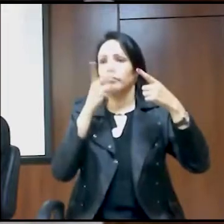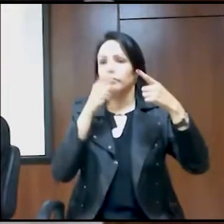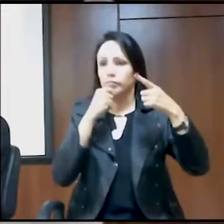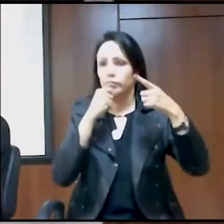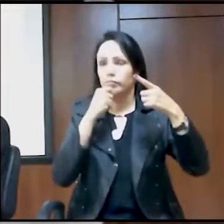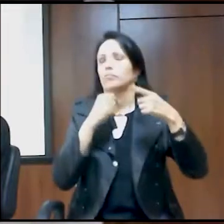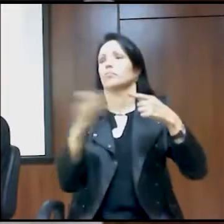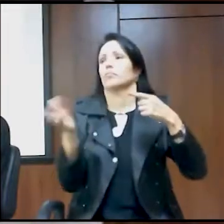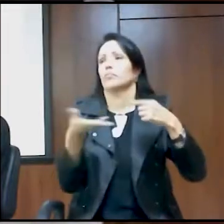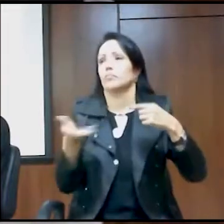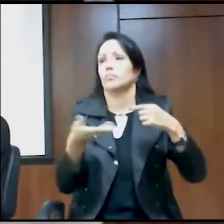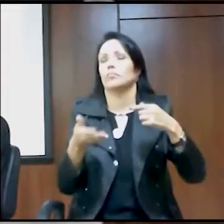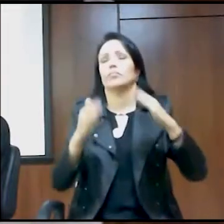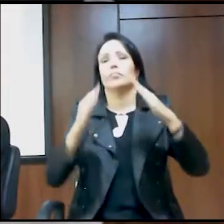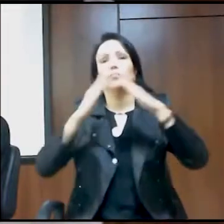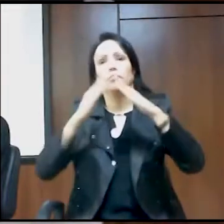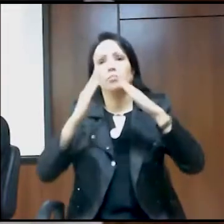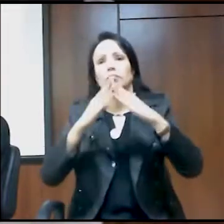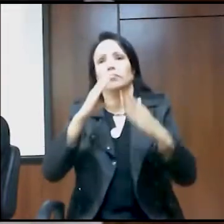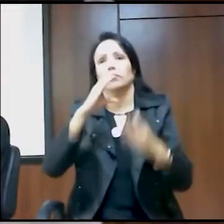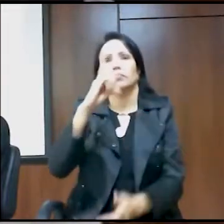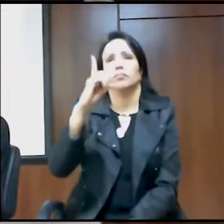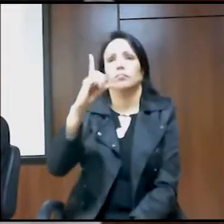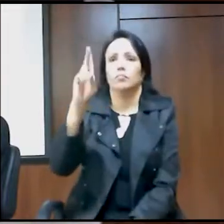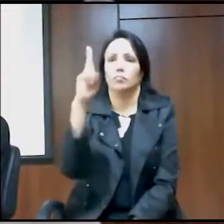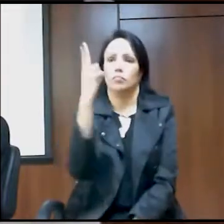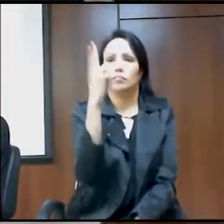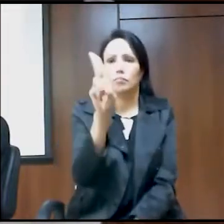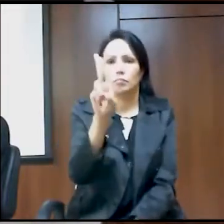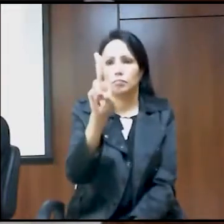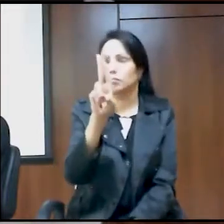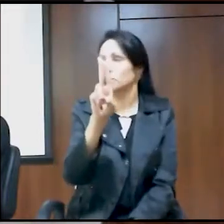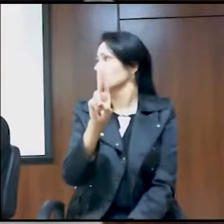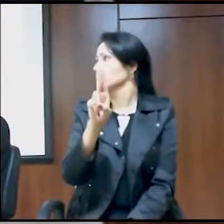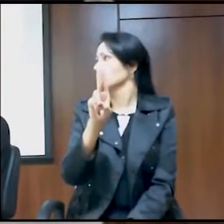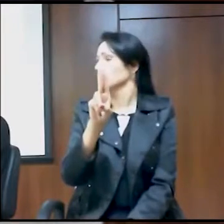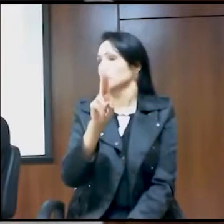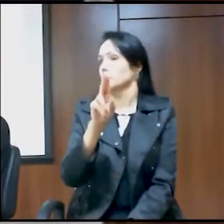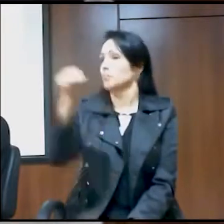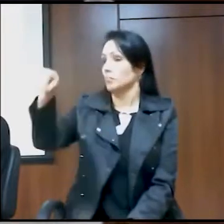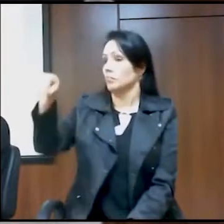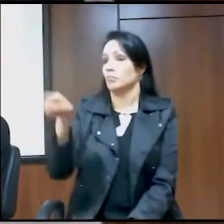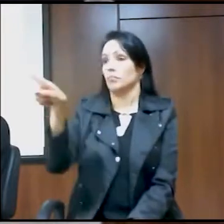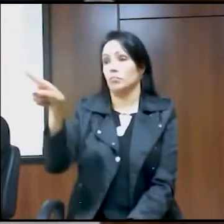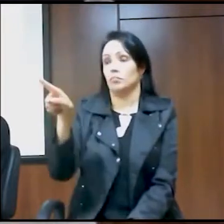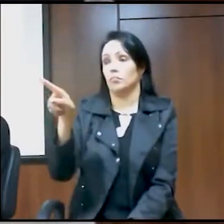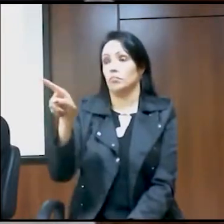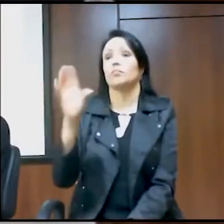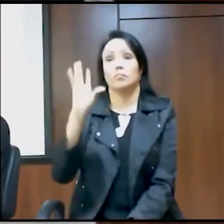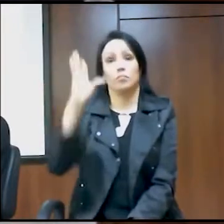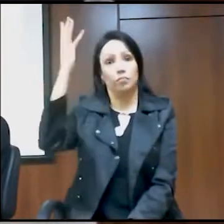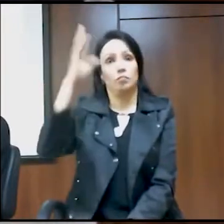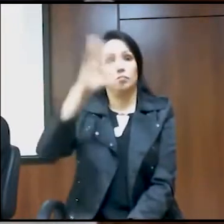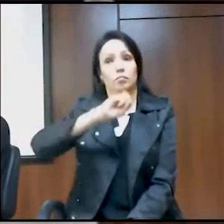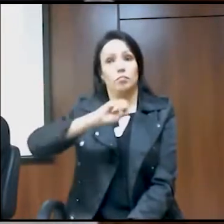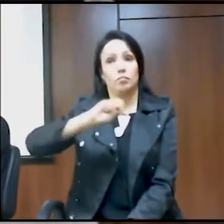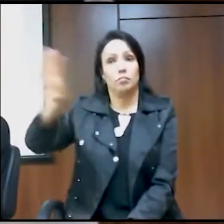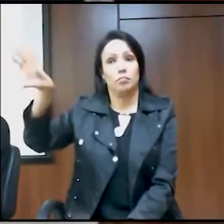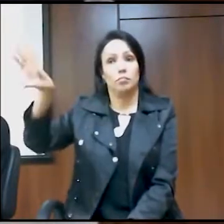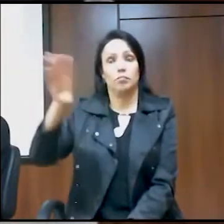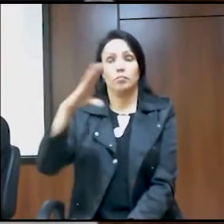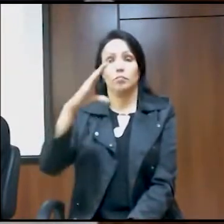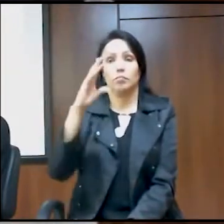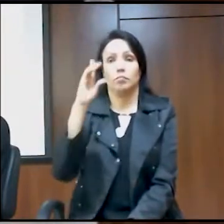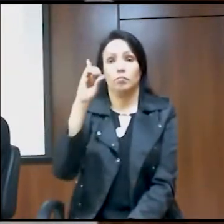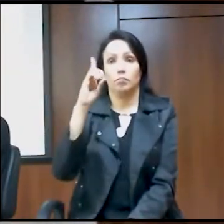Paulo, seja pela CDHU, né? Está aqui o Geilson, né, que é vítima de um processo de despejo ali da